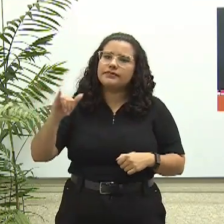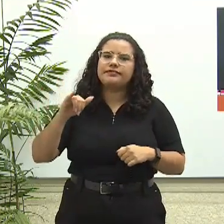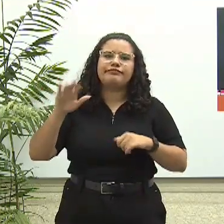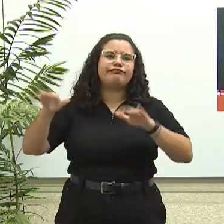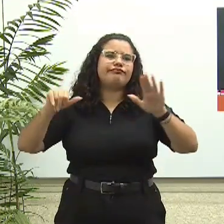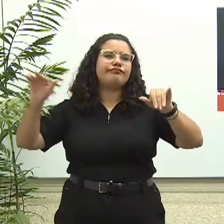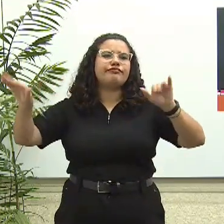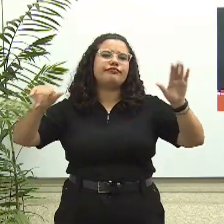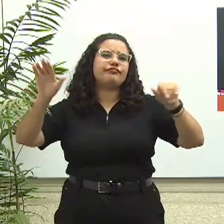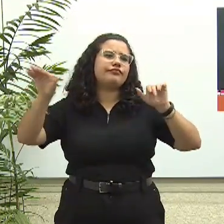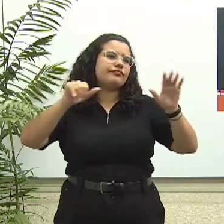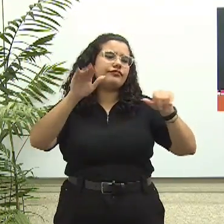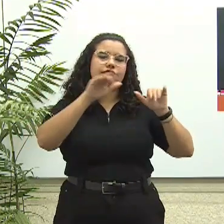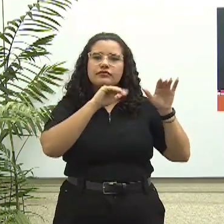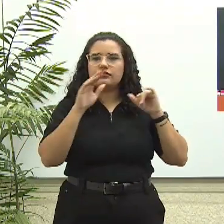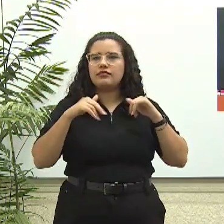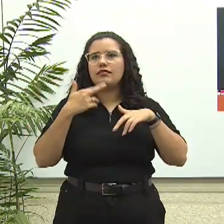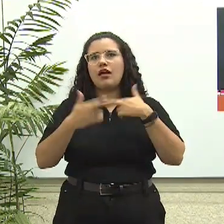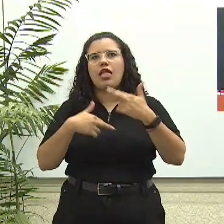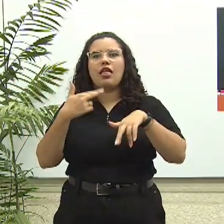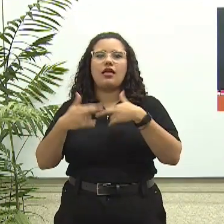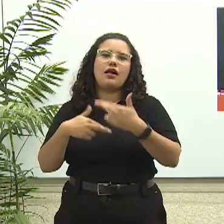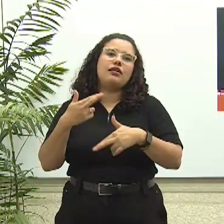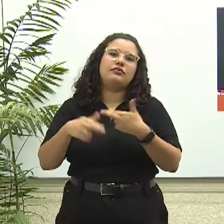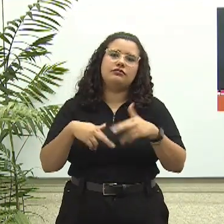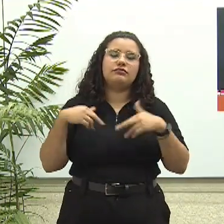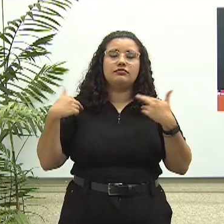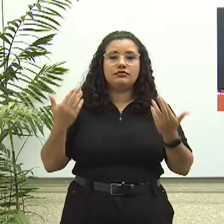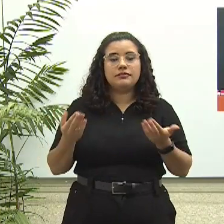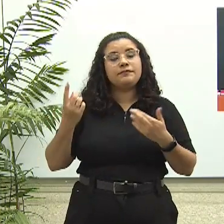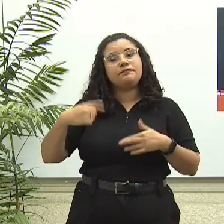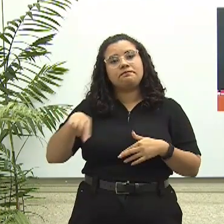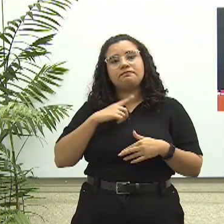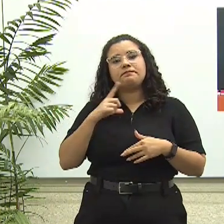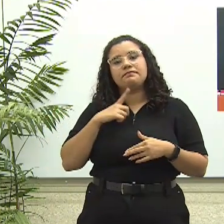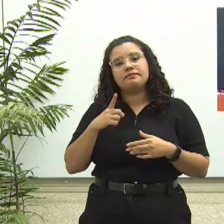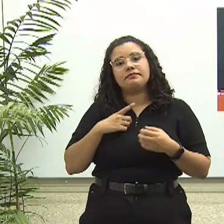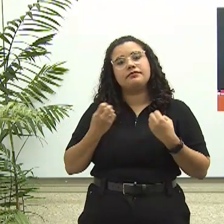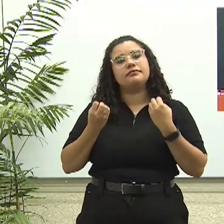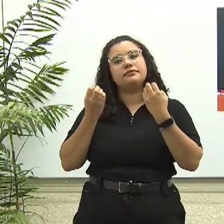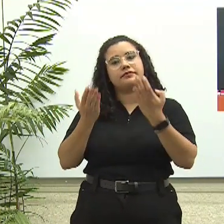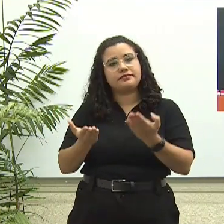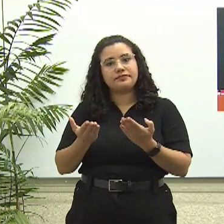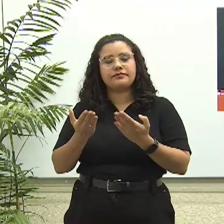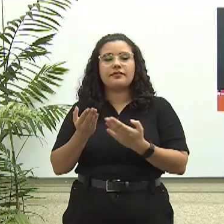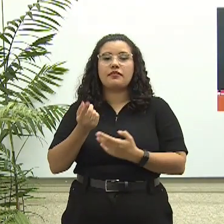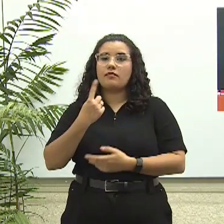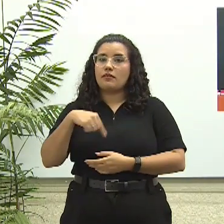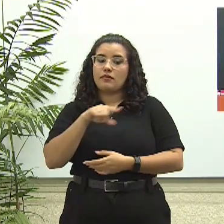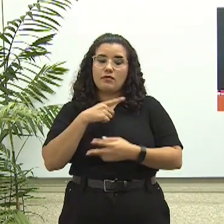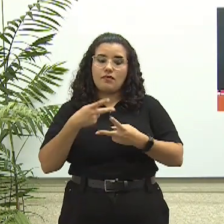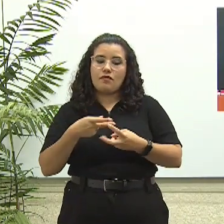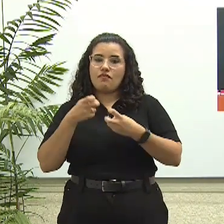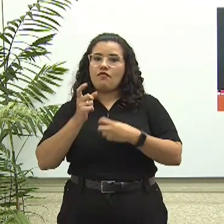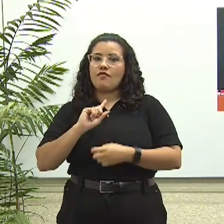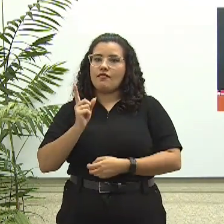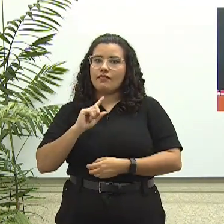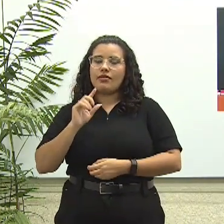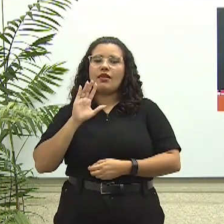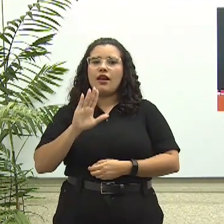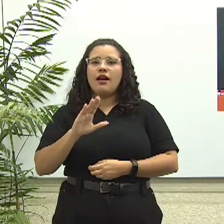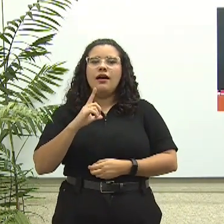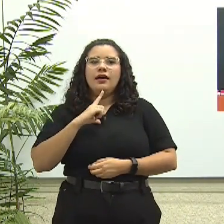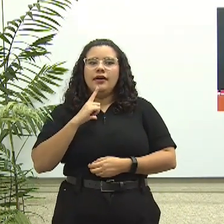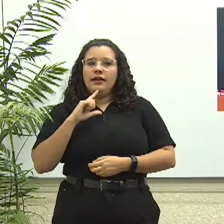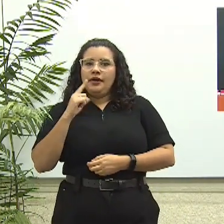sede do governo E aí eles enrolam então a gente tá entregando eh a gente não percebe e tem uma uma